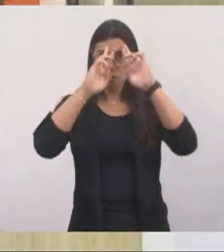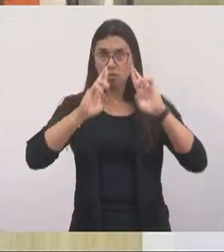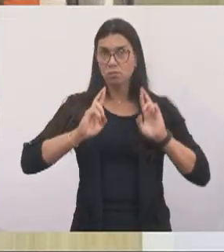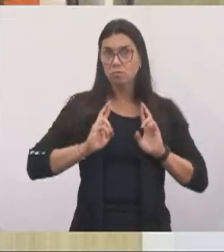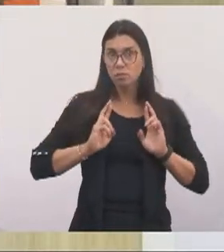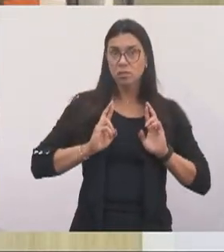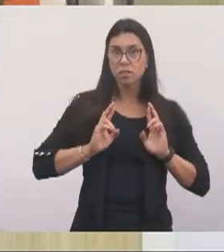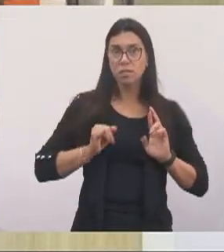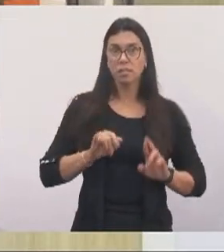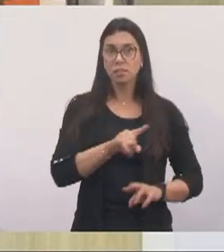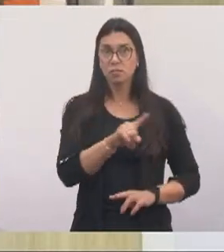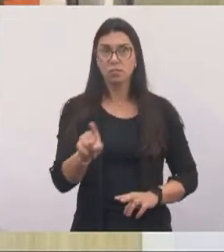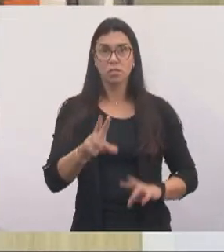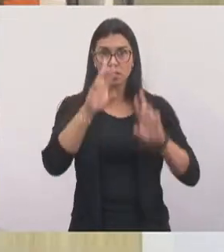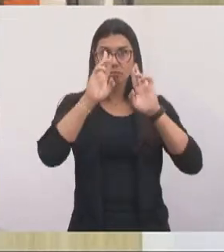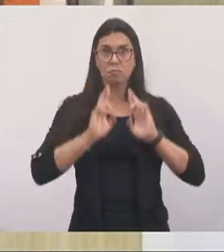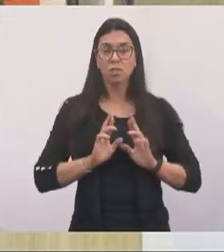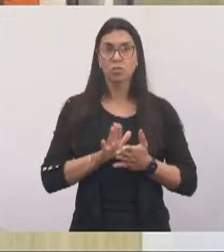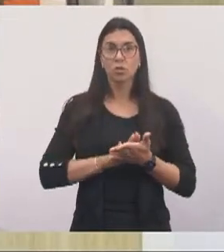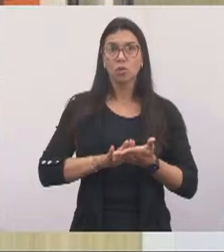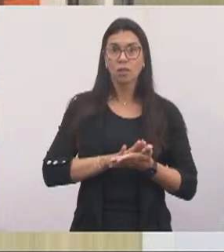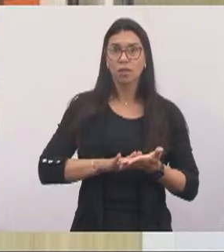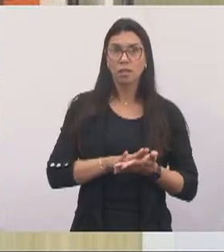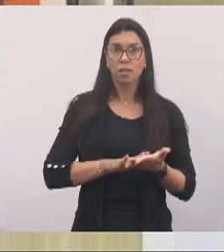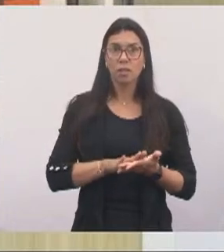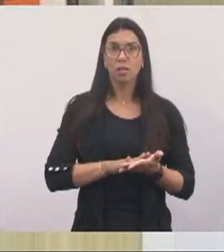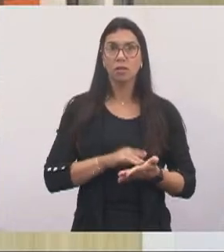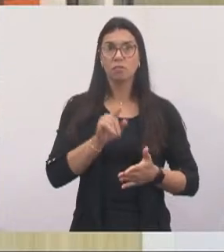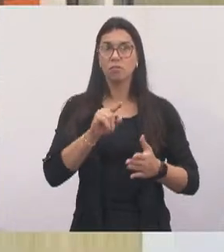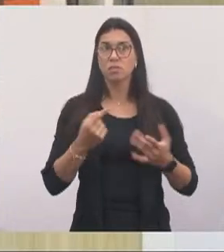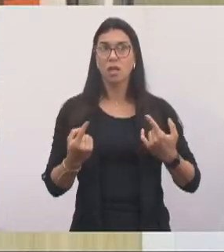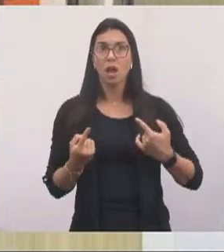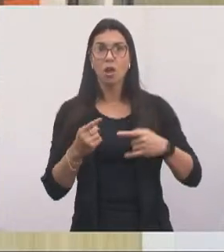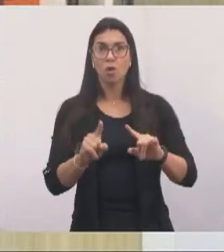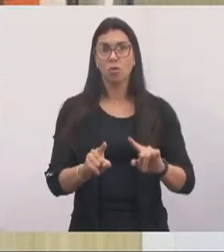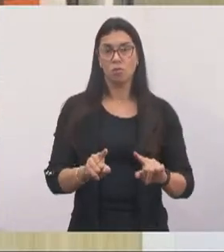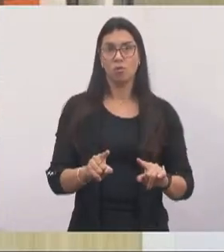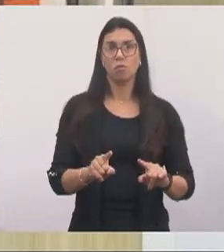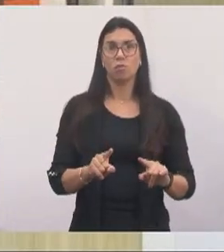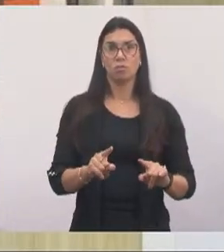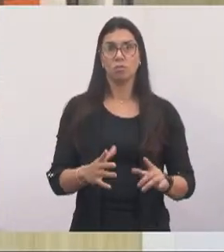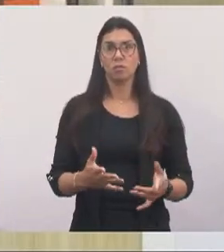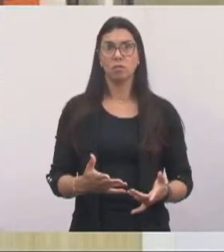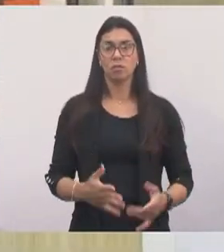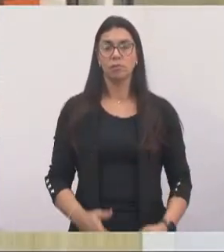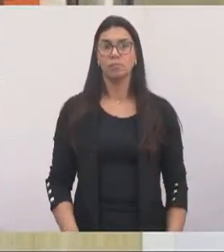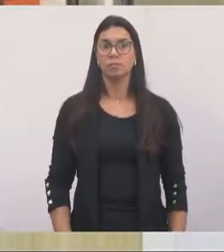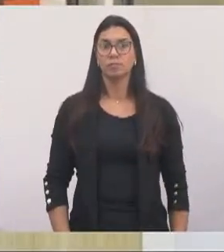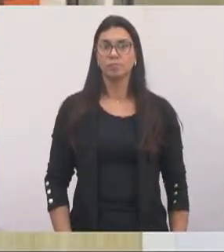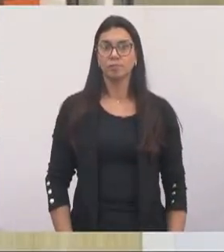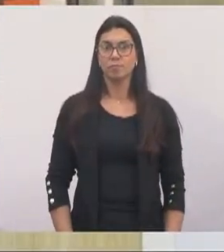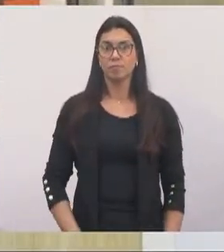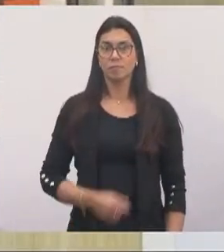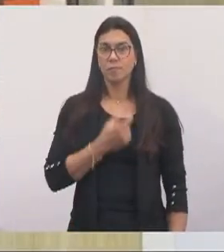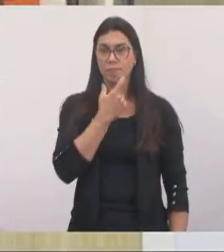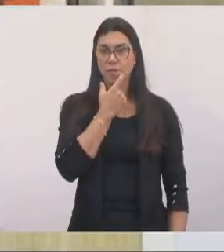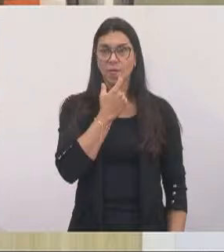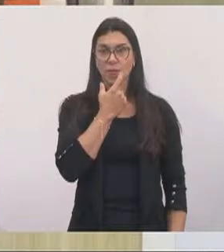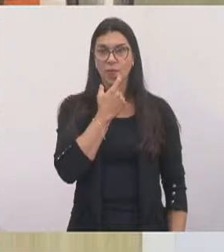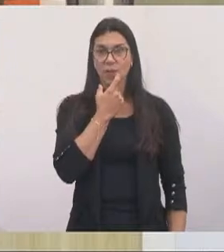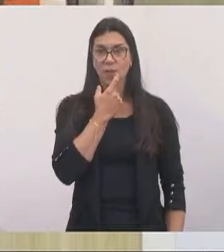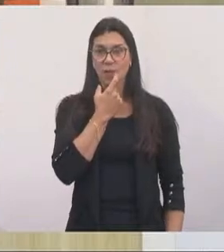também. Se a senhora for contra, o senhor está contra. Represente contra mim. O senhor está represente contra mim. Okay? O senhor está contra o regimento interno. Nós